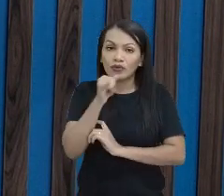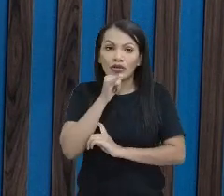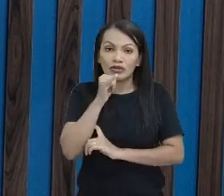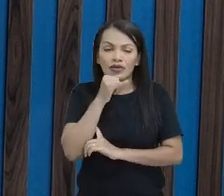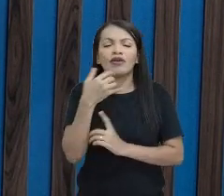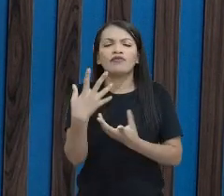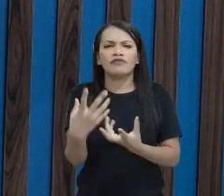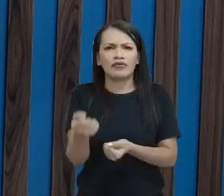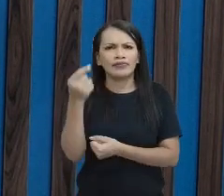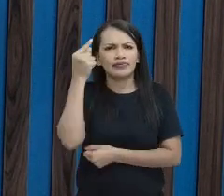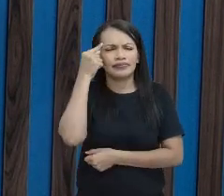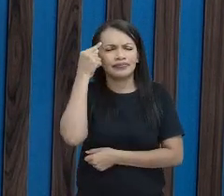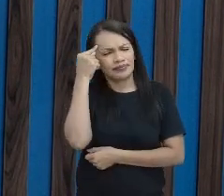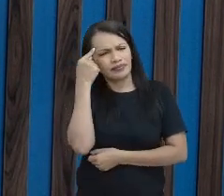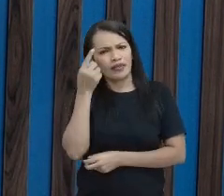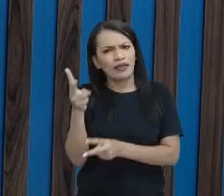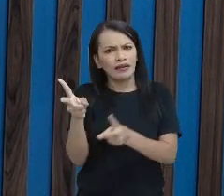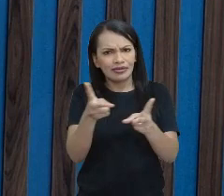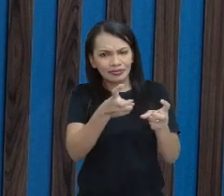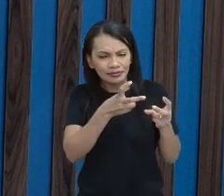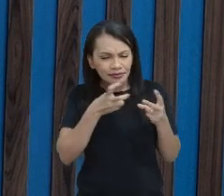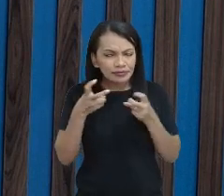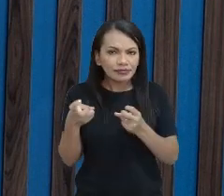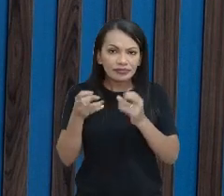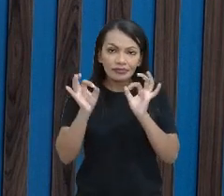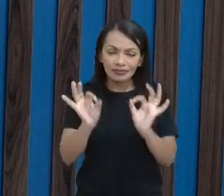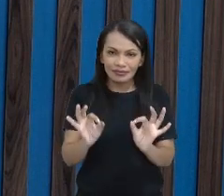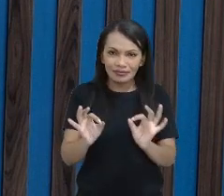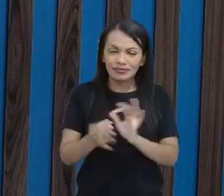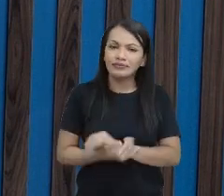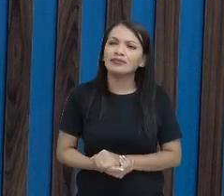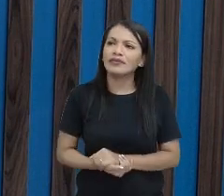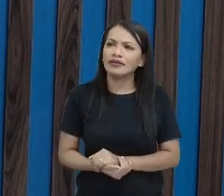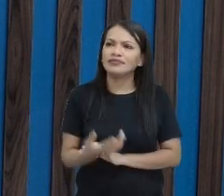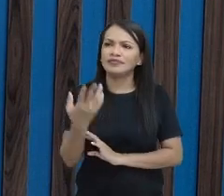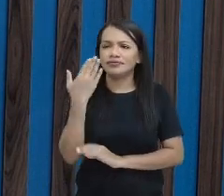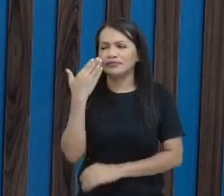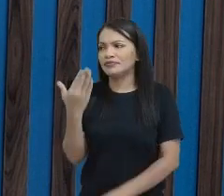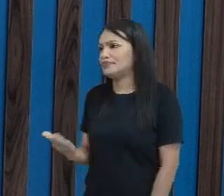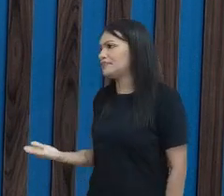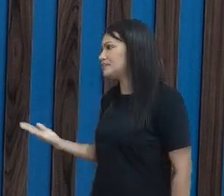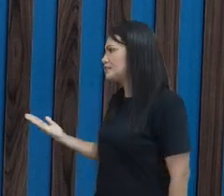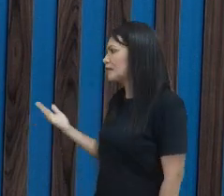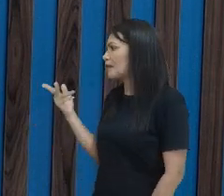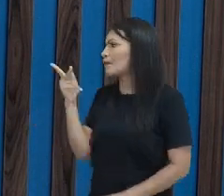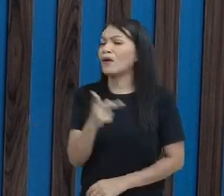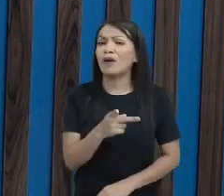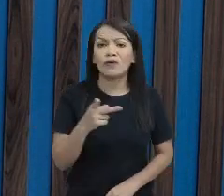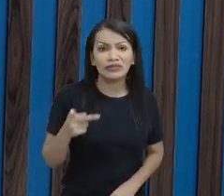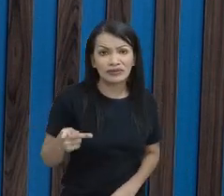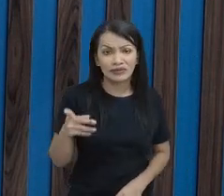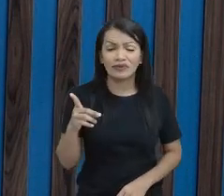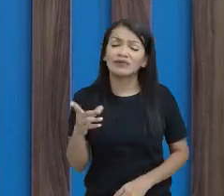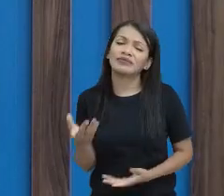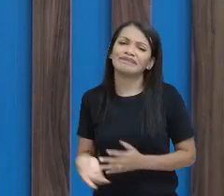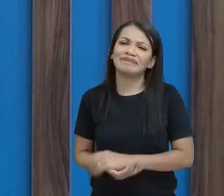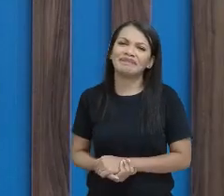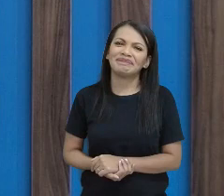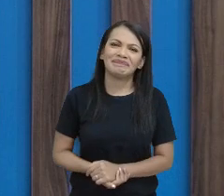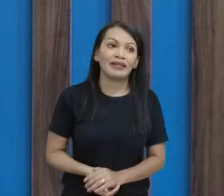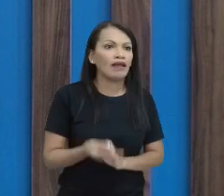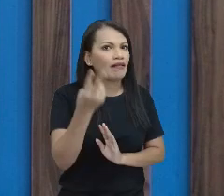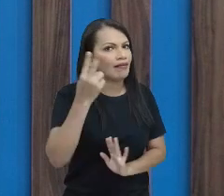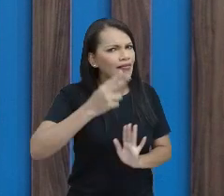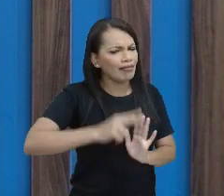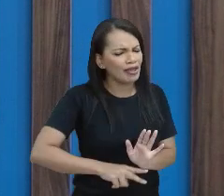trabalhar e conseguir perceber essas sutilezas. Vou passar para a professora Adriana se despedir de vocês.